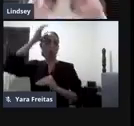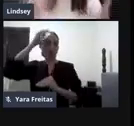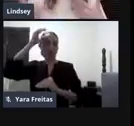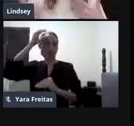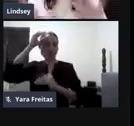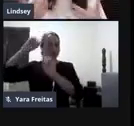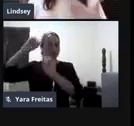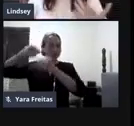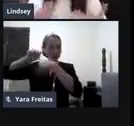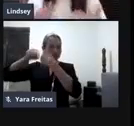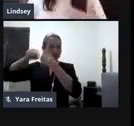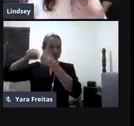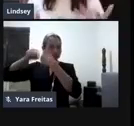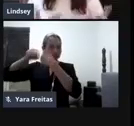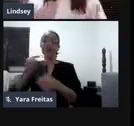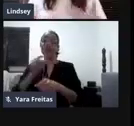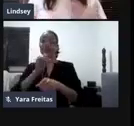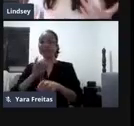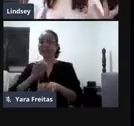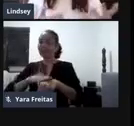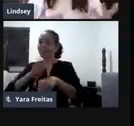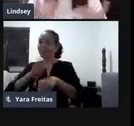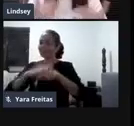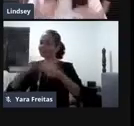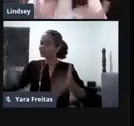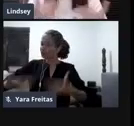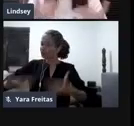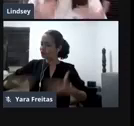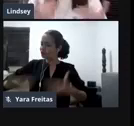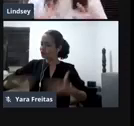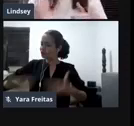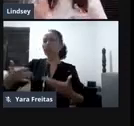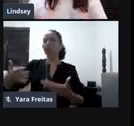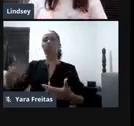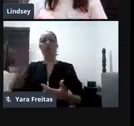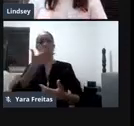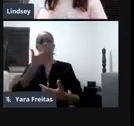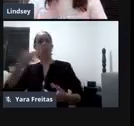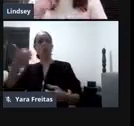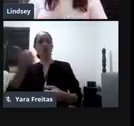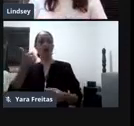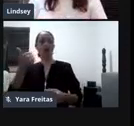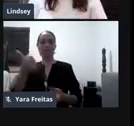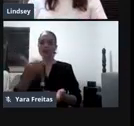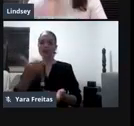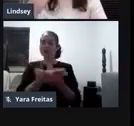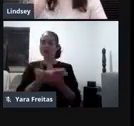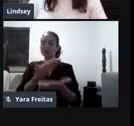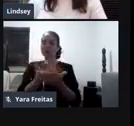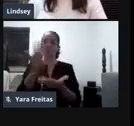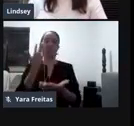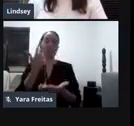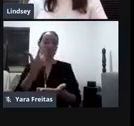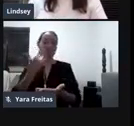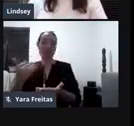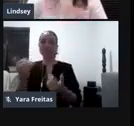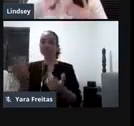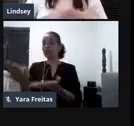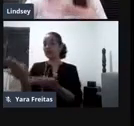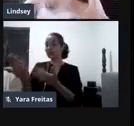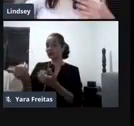Que quanto mais a gente estimular, né, com maior qualidade, o estudo das crianças, dos